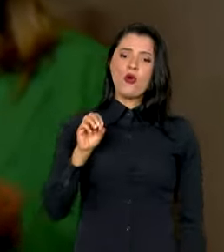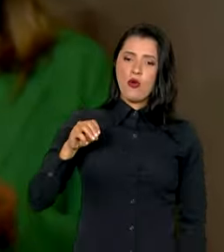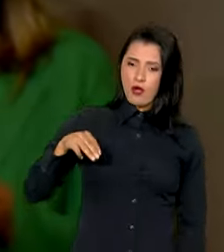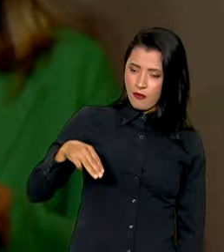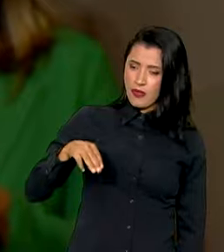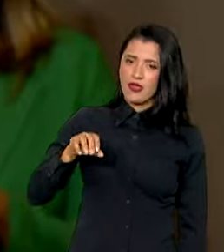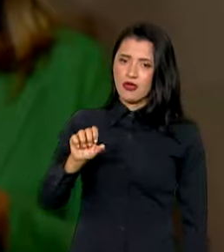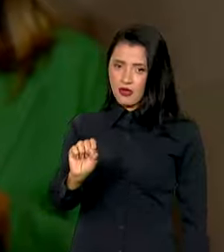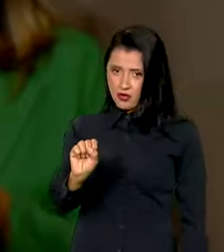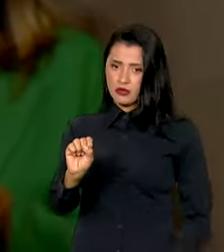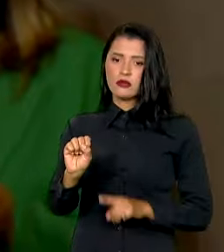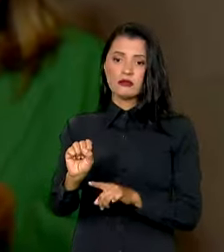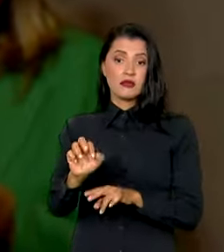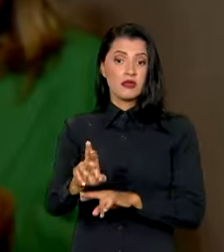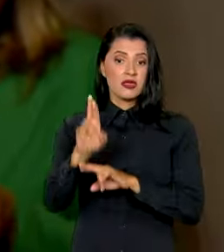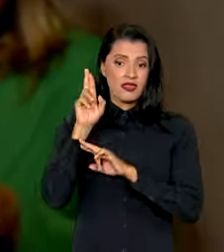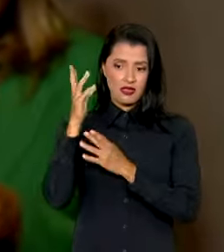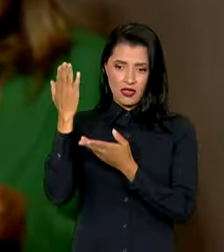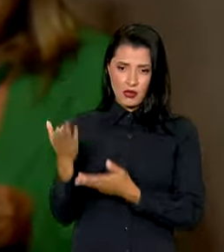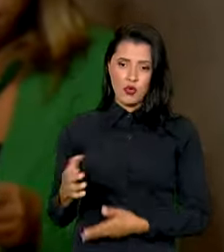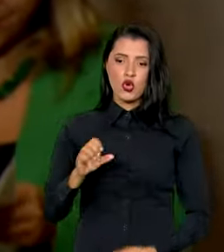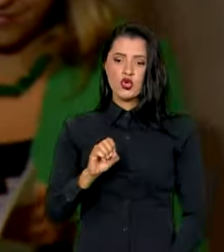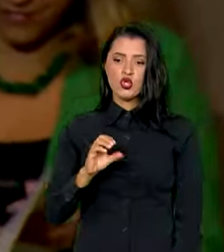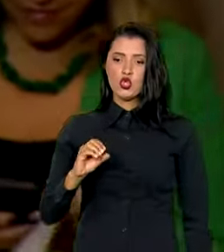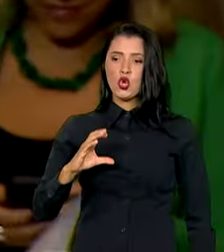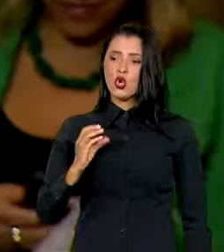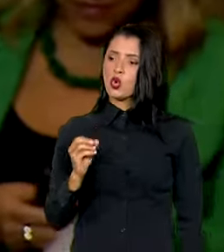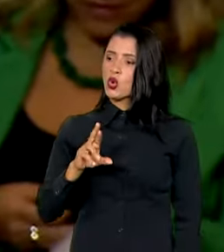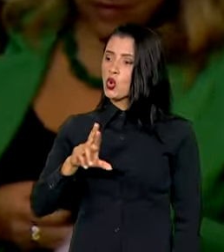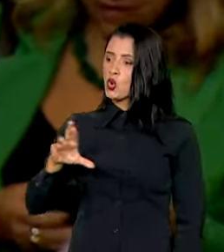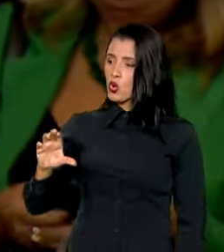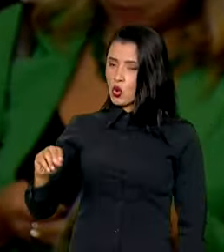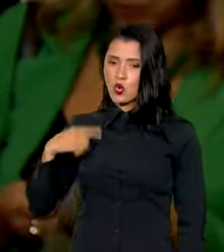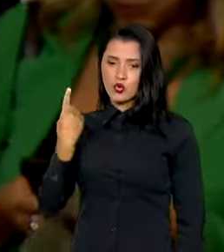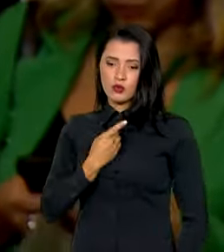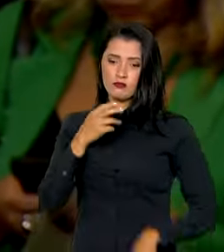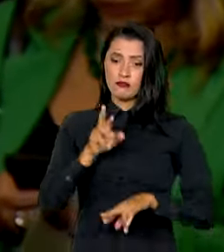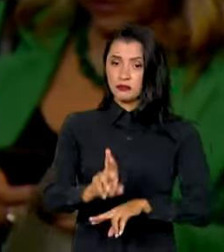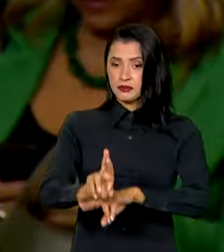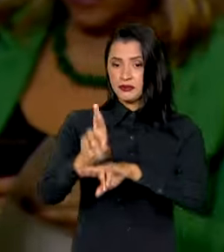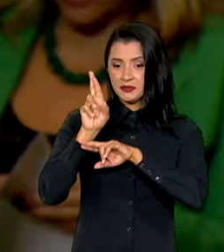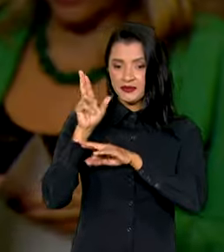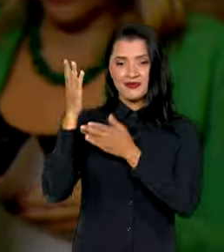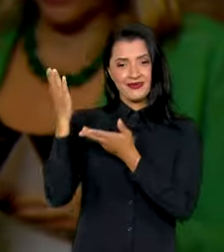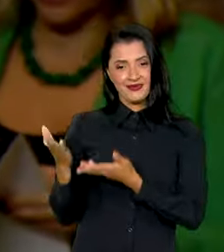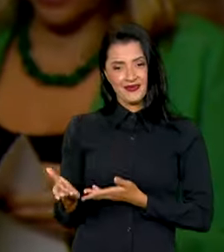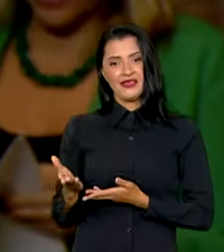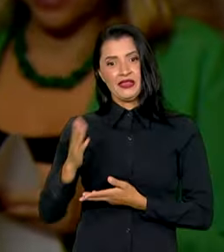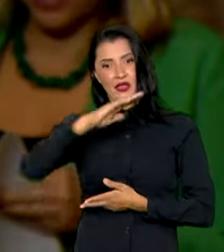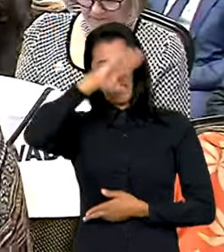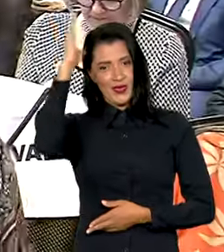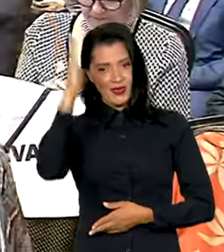Saúde, representada aqui por Socorro Gross, nossa representante no Brasil,